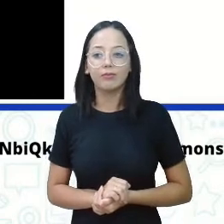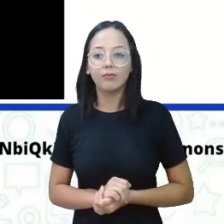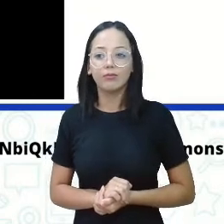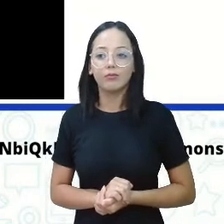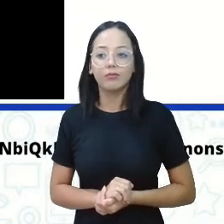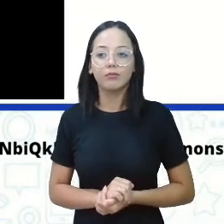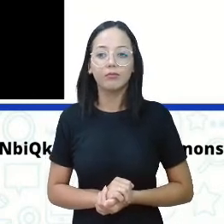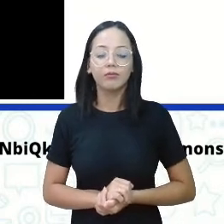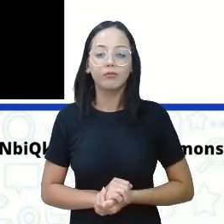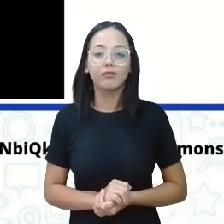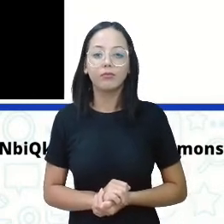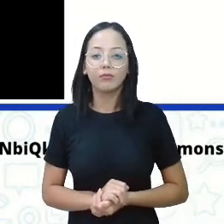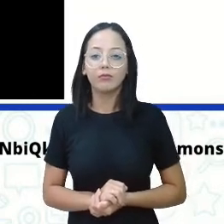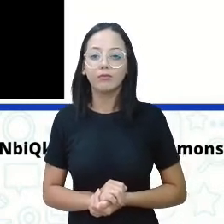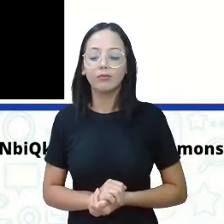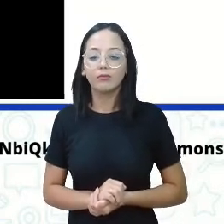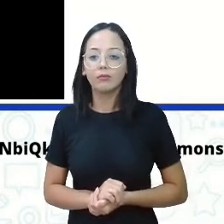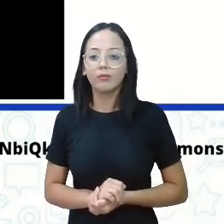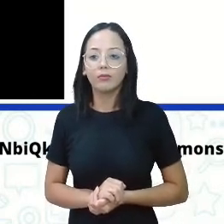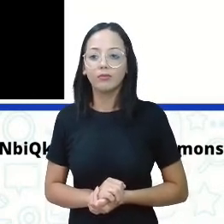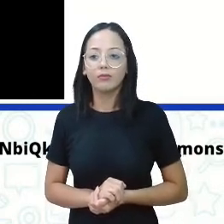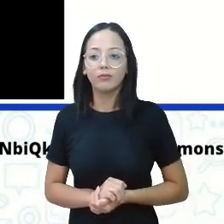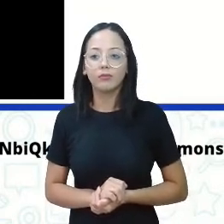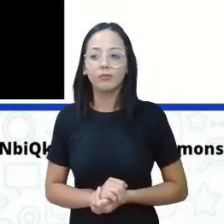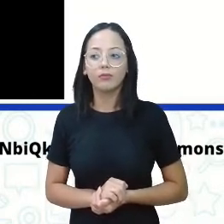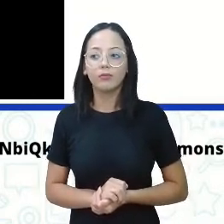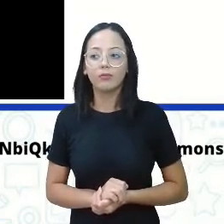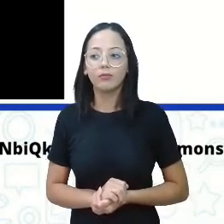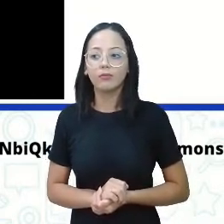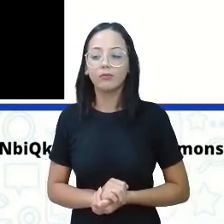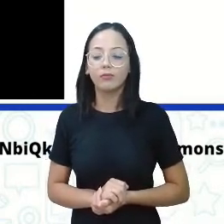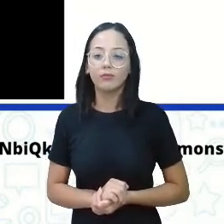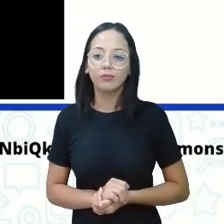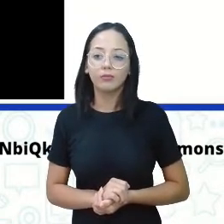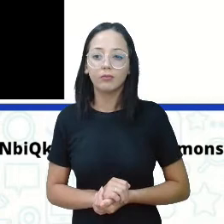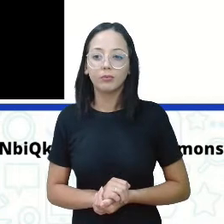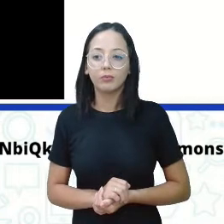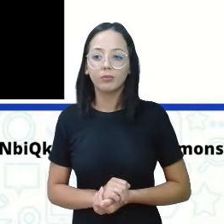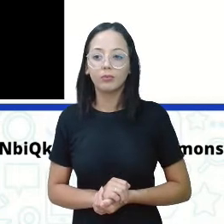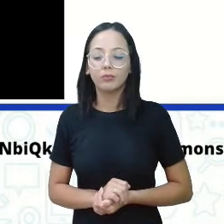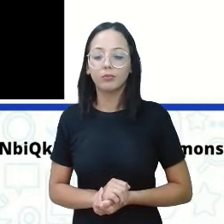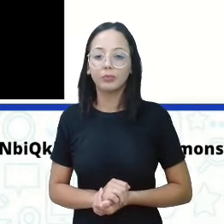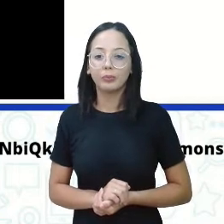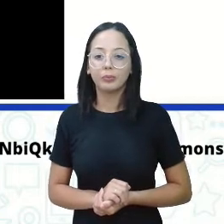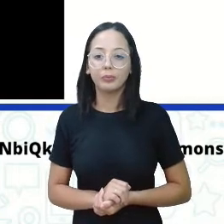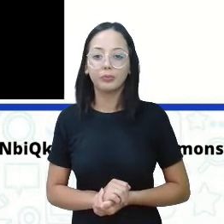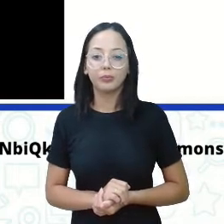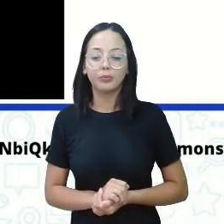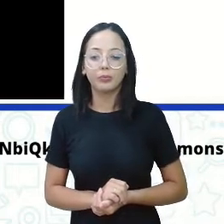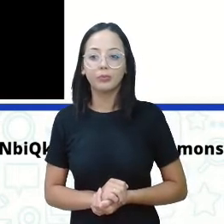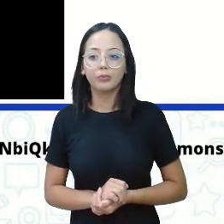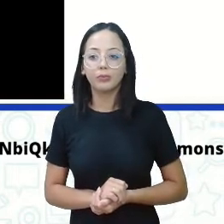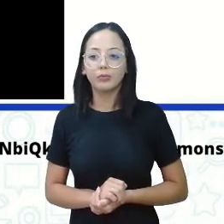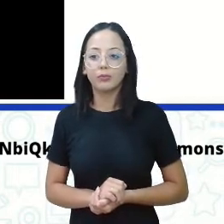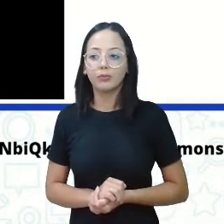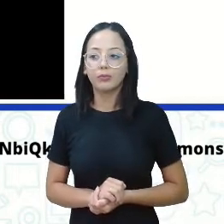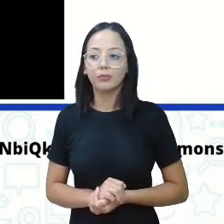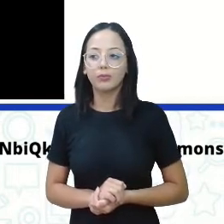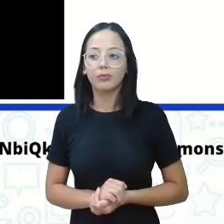ter voz ativa. O nosso destino mandar. Mas eis que